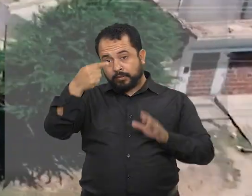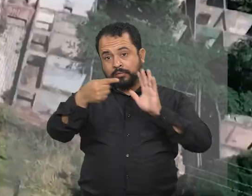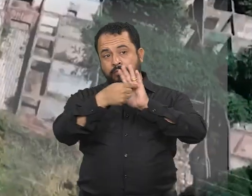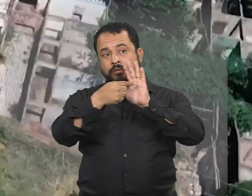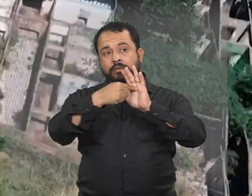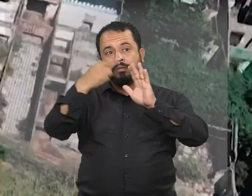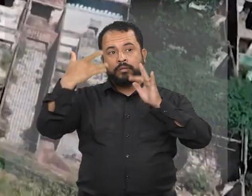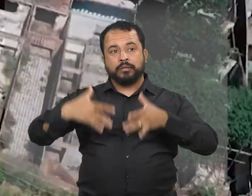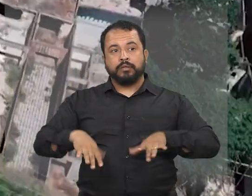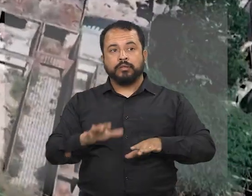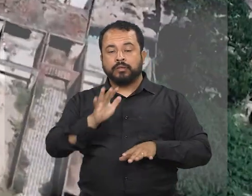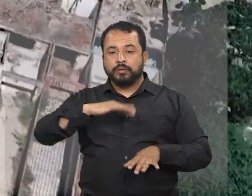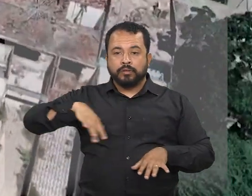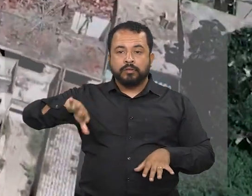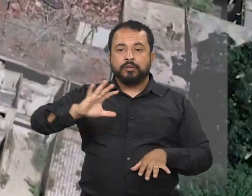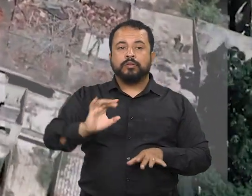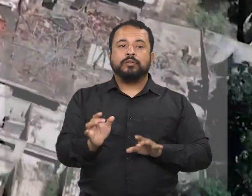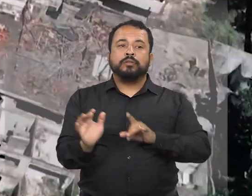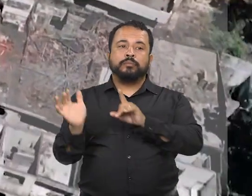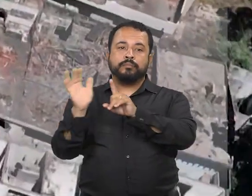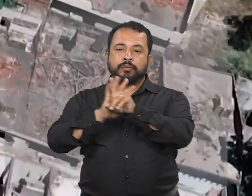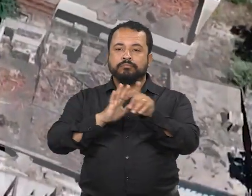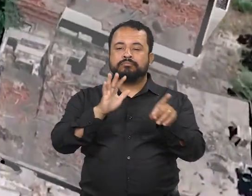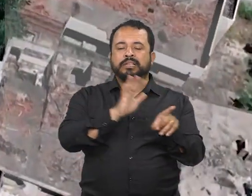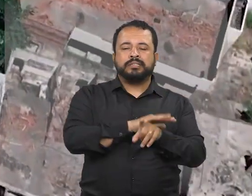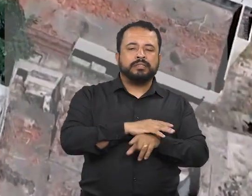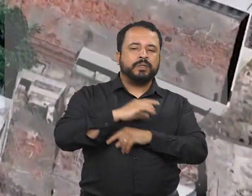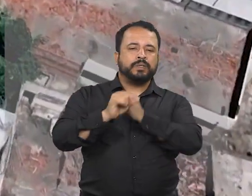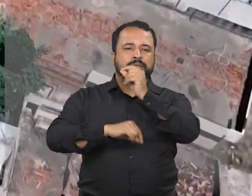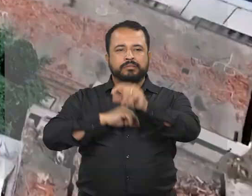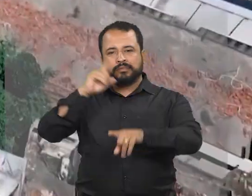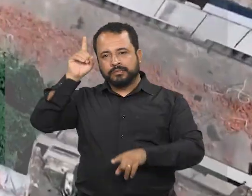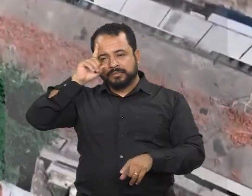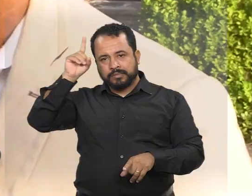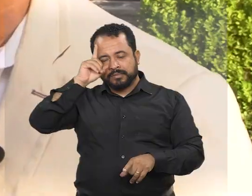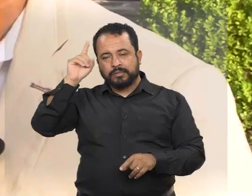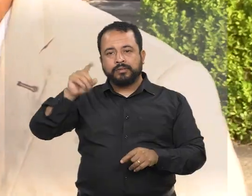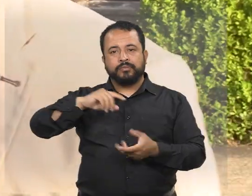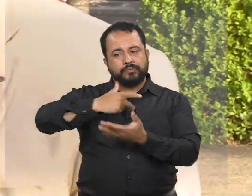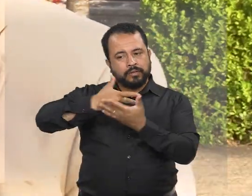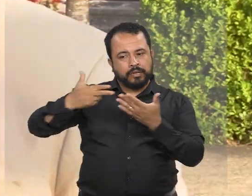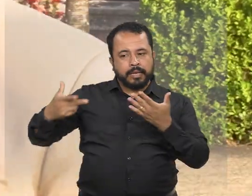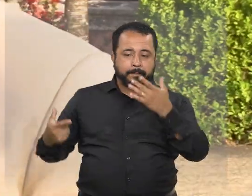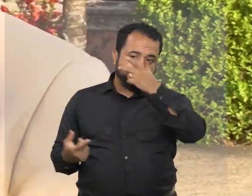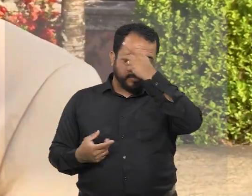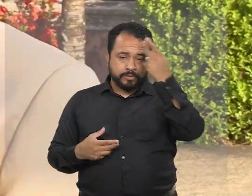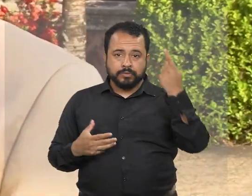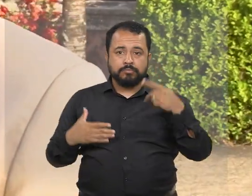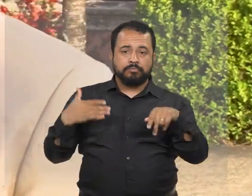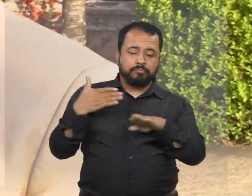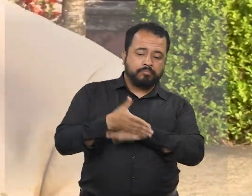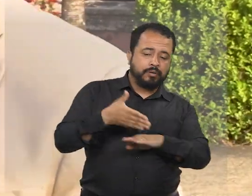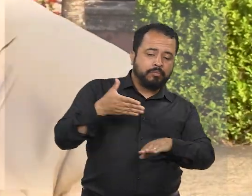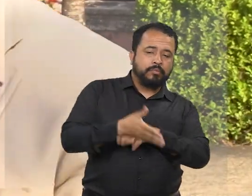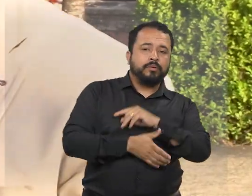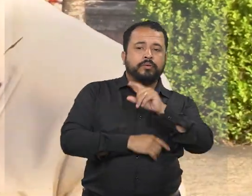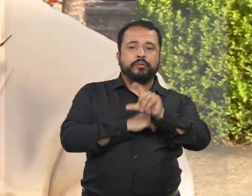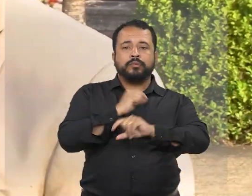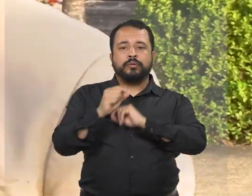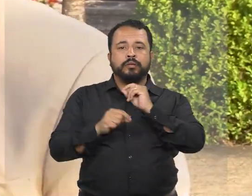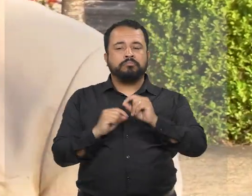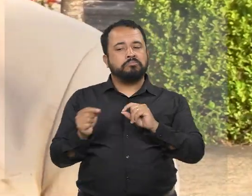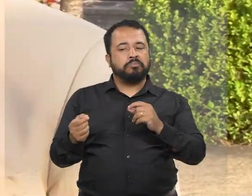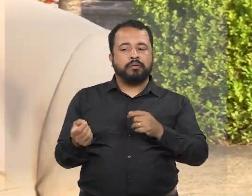São essas questões, esses questionamentos que nós fazemos todos os dias. As pessoas estão participando.